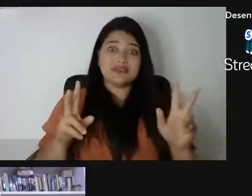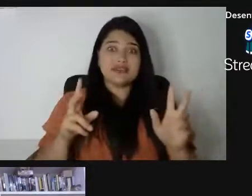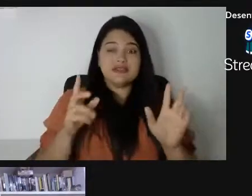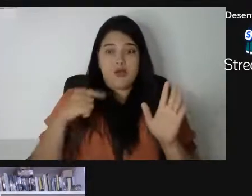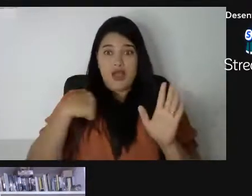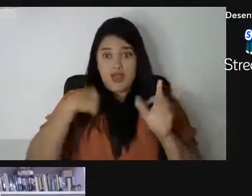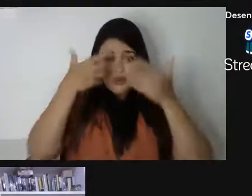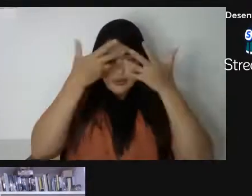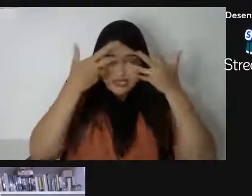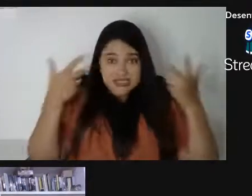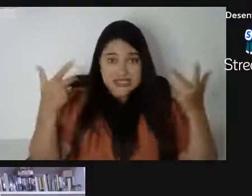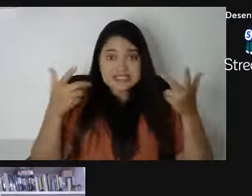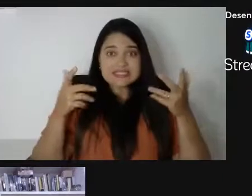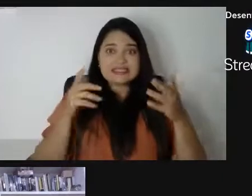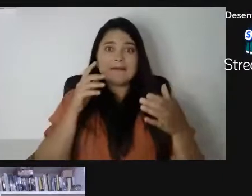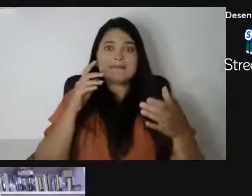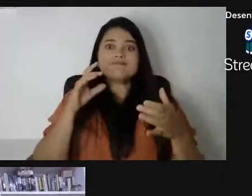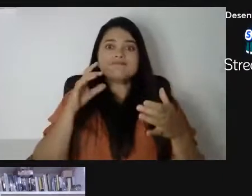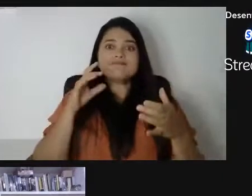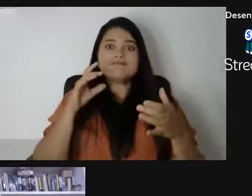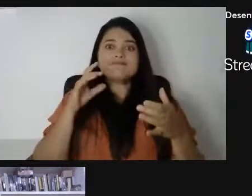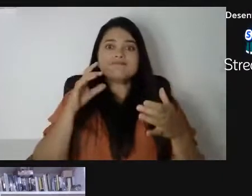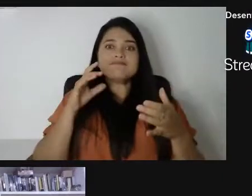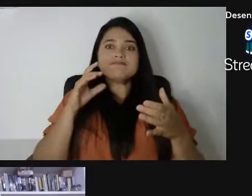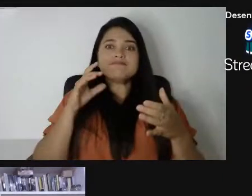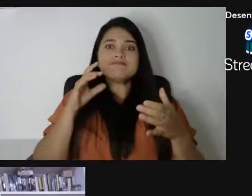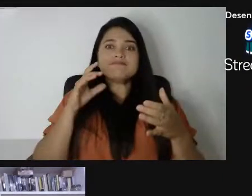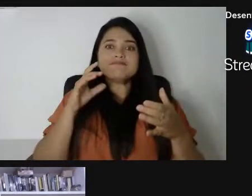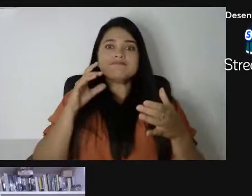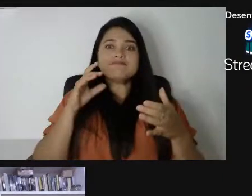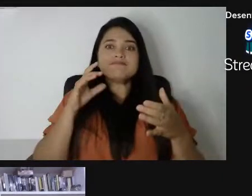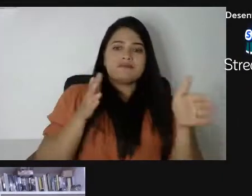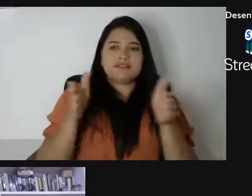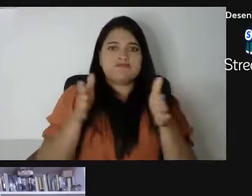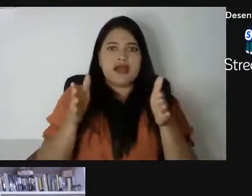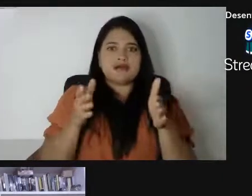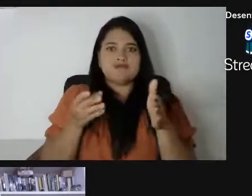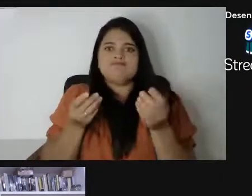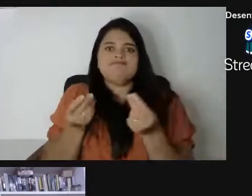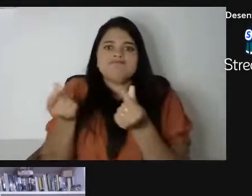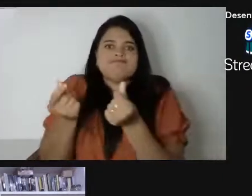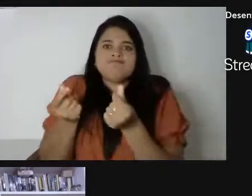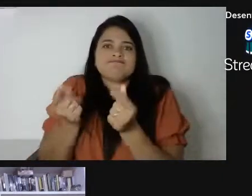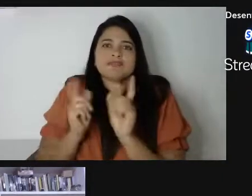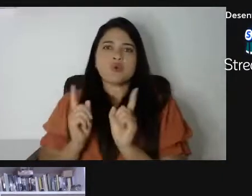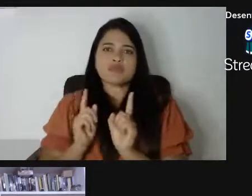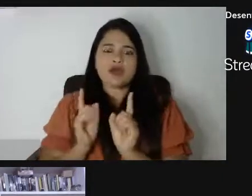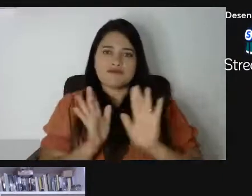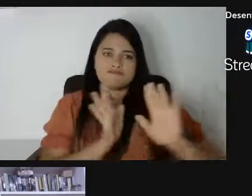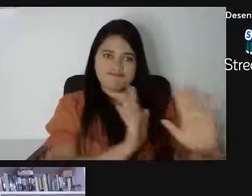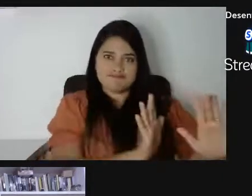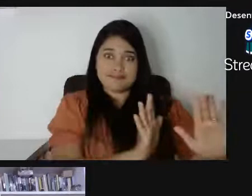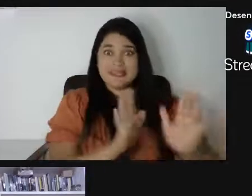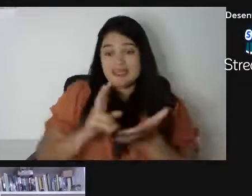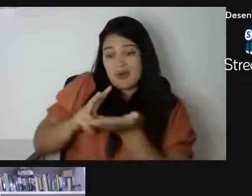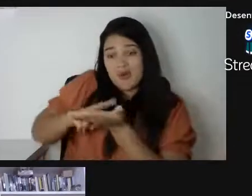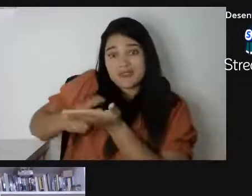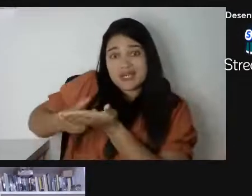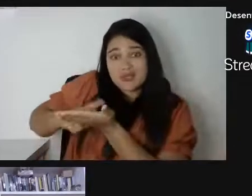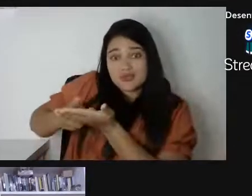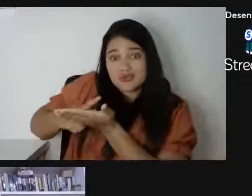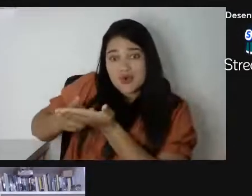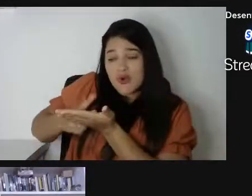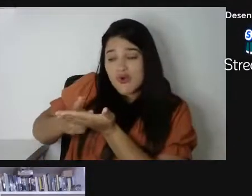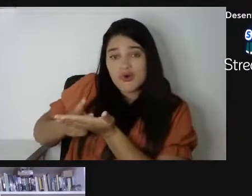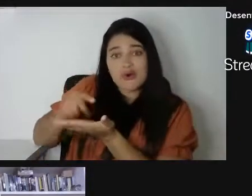nesse espaço. Ela não tem como fugir disso. Agora, o tradutor, se a gente for pensar na atividade do tradutor,